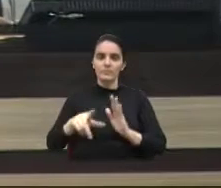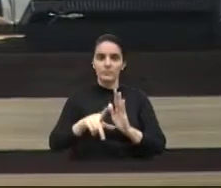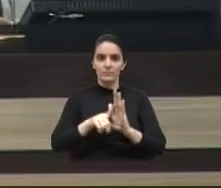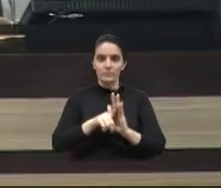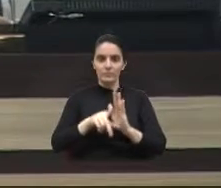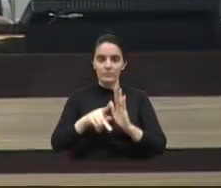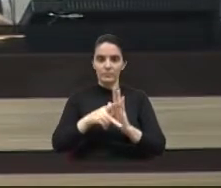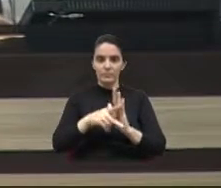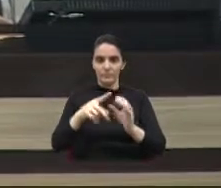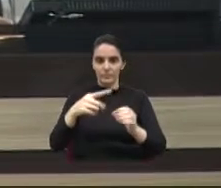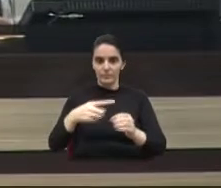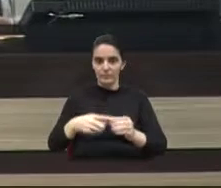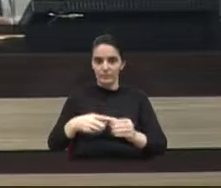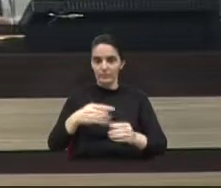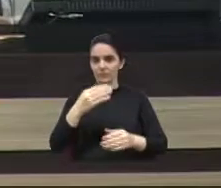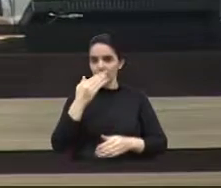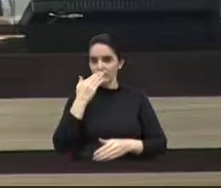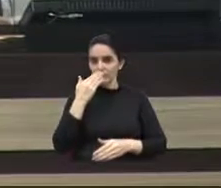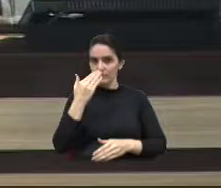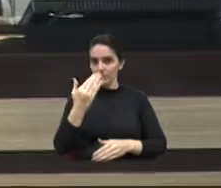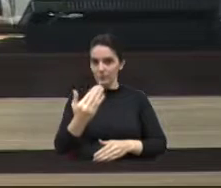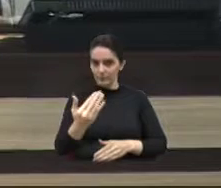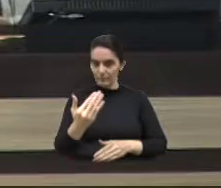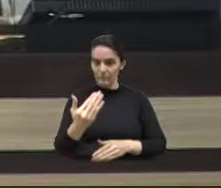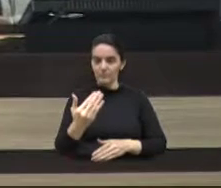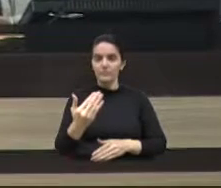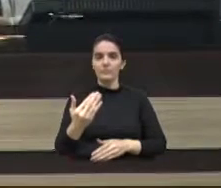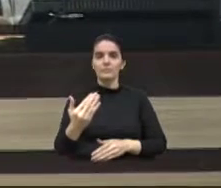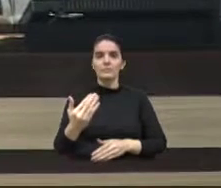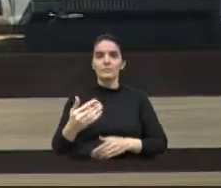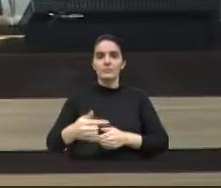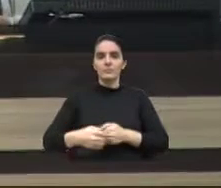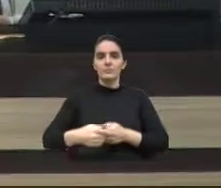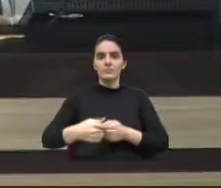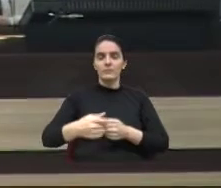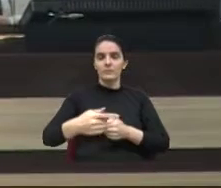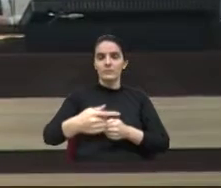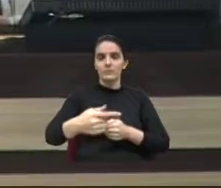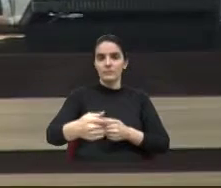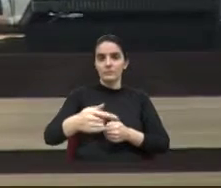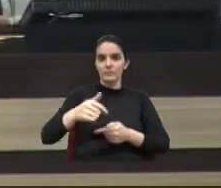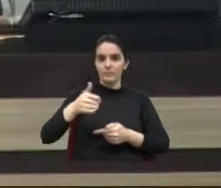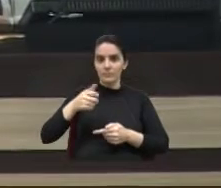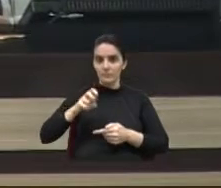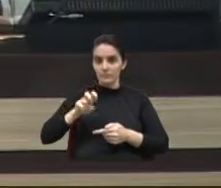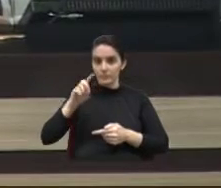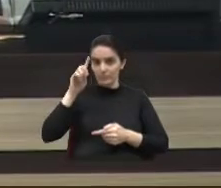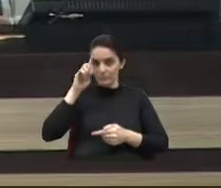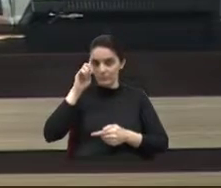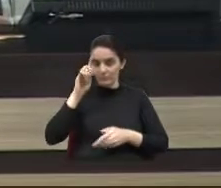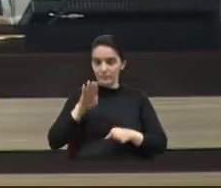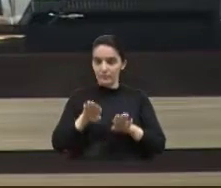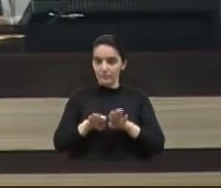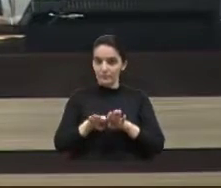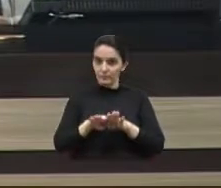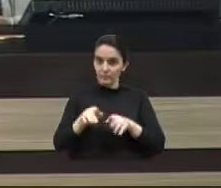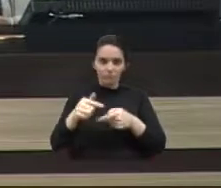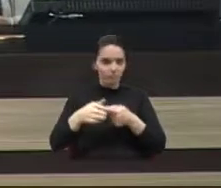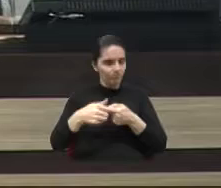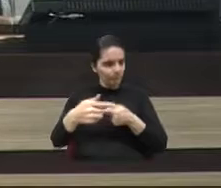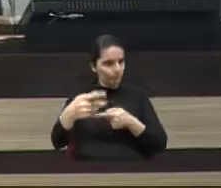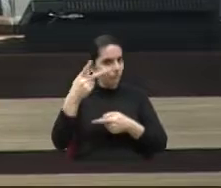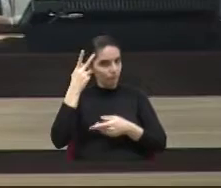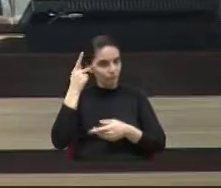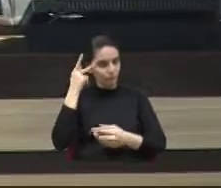Orgânica do Município, a fim de requerer respeitosamente a prorrogação do prazo de 15 dias, além do prazo regimental,